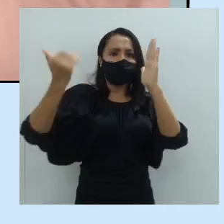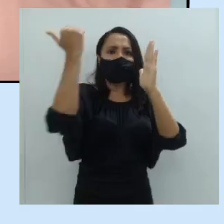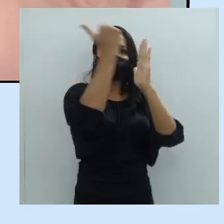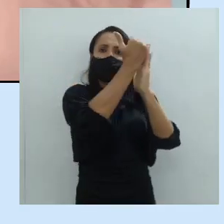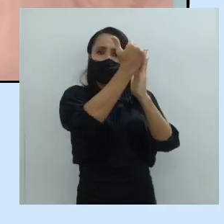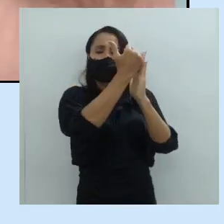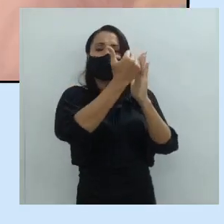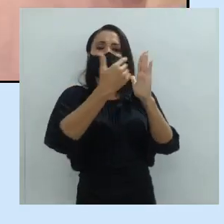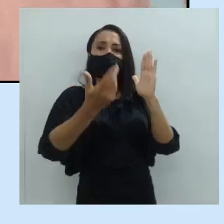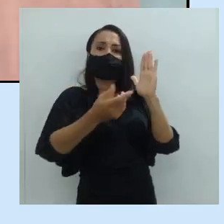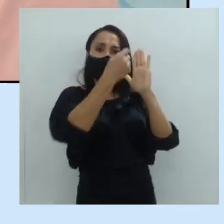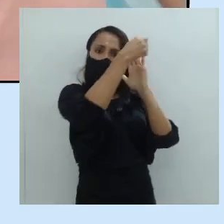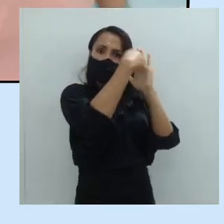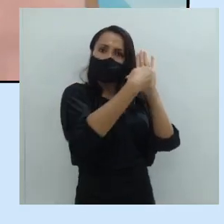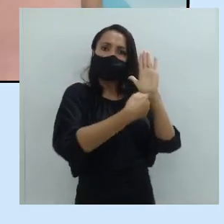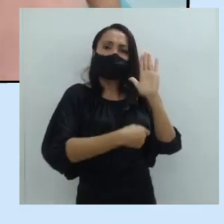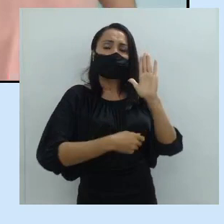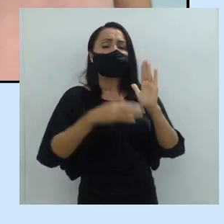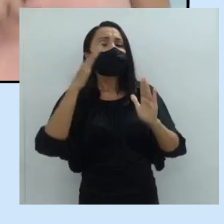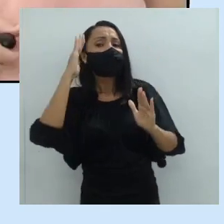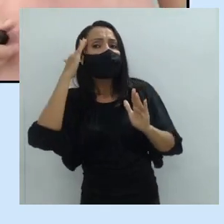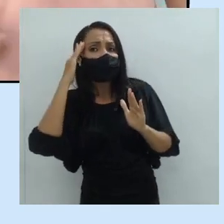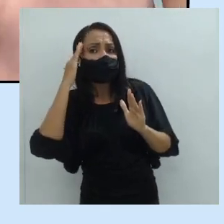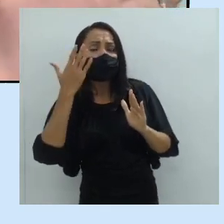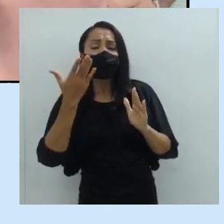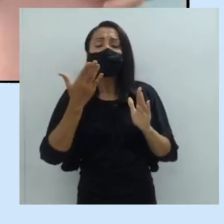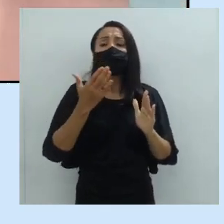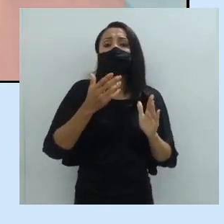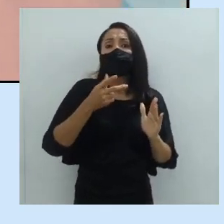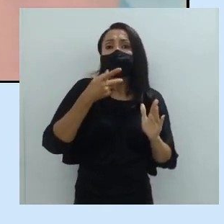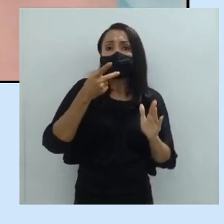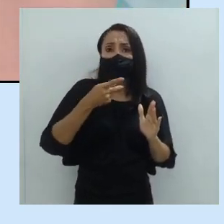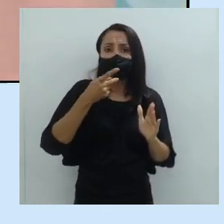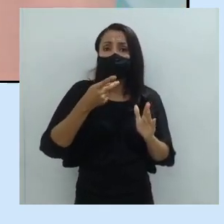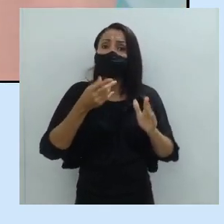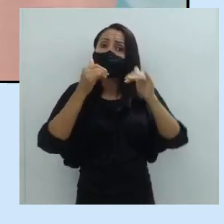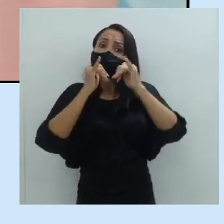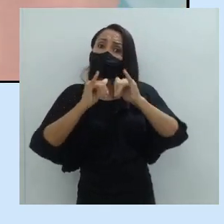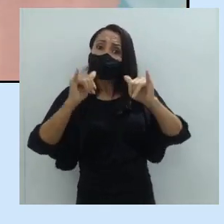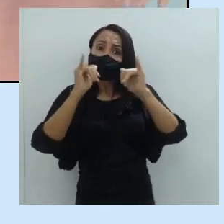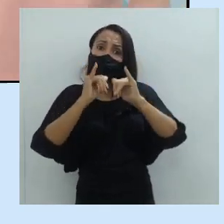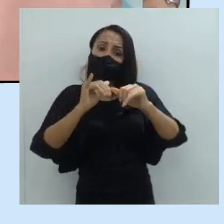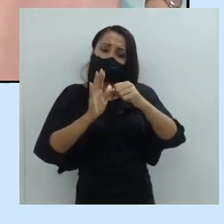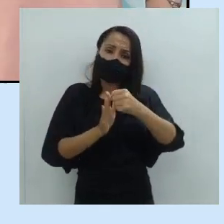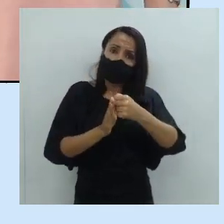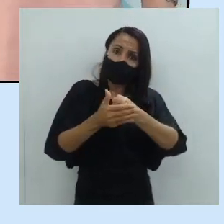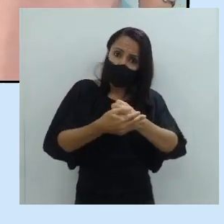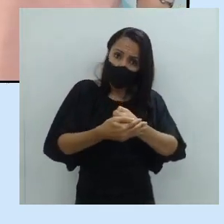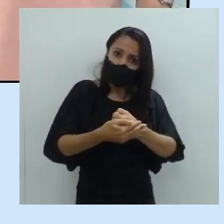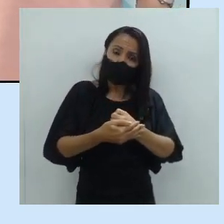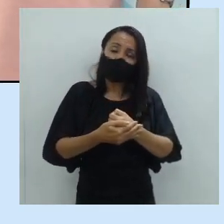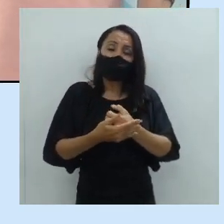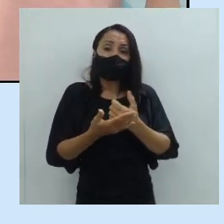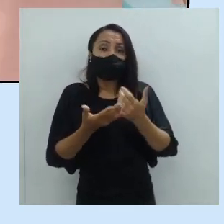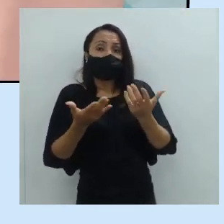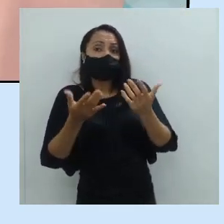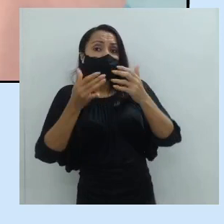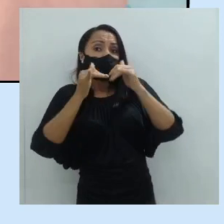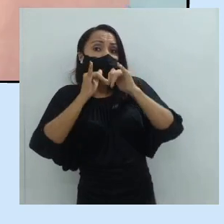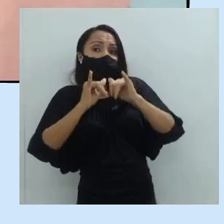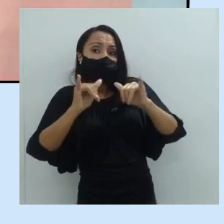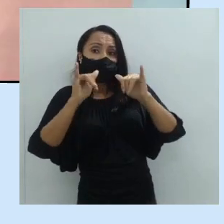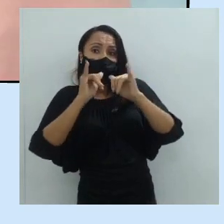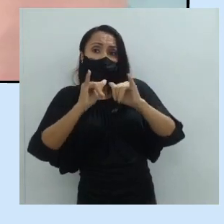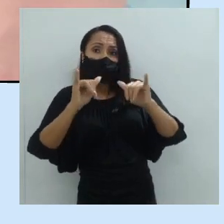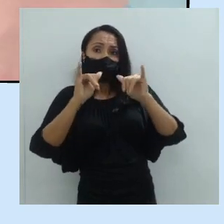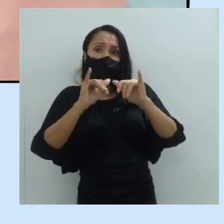para mim agora, entendam só, quando eu falo em informações implícitas, são aquelas informações que